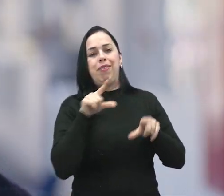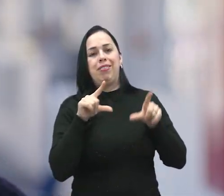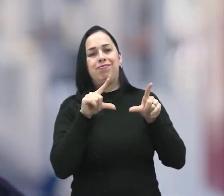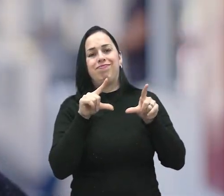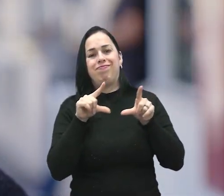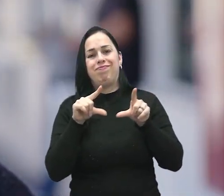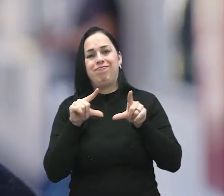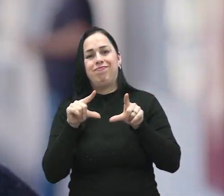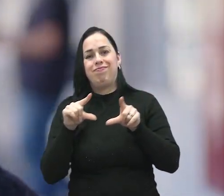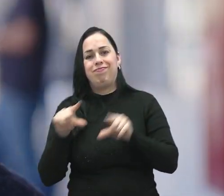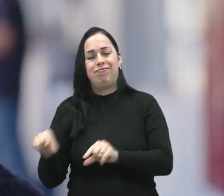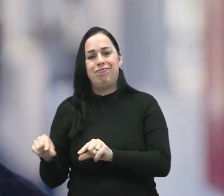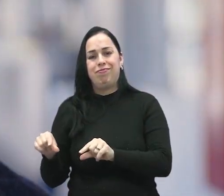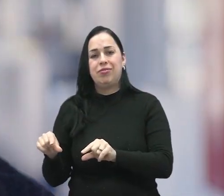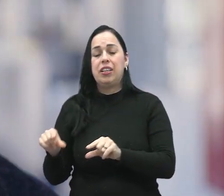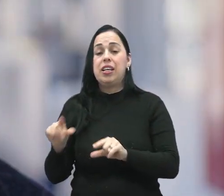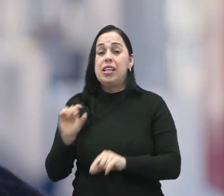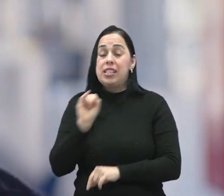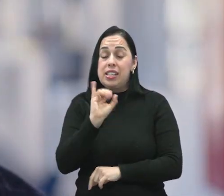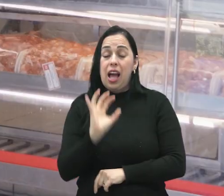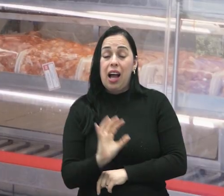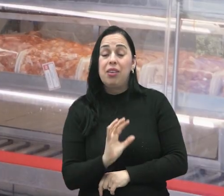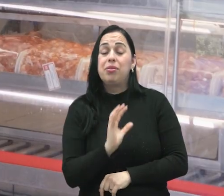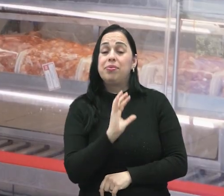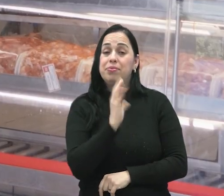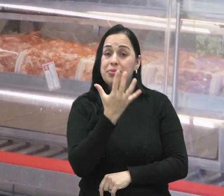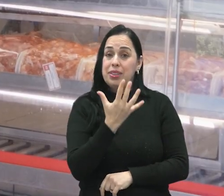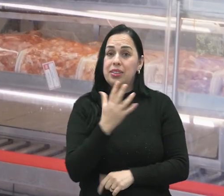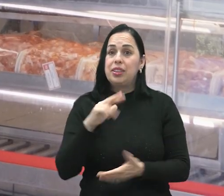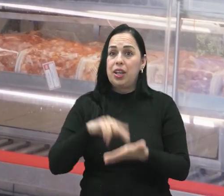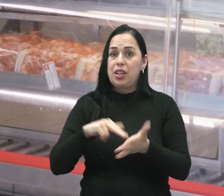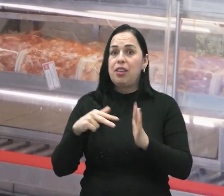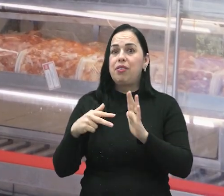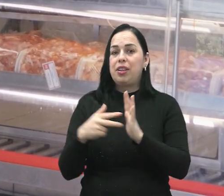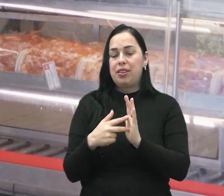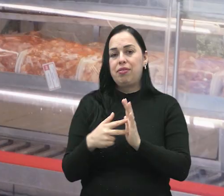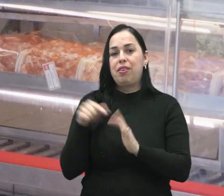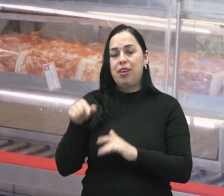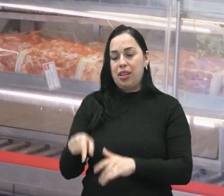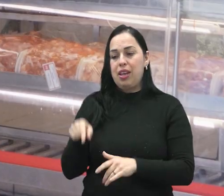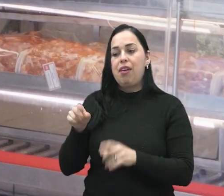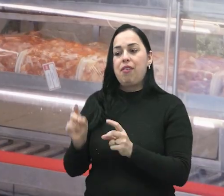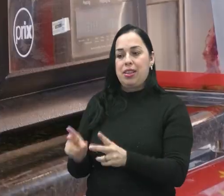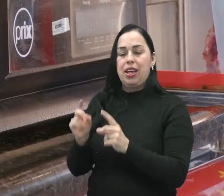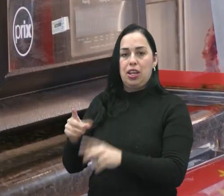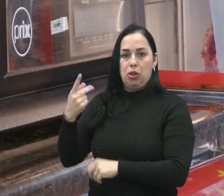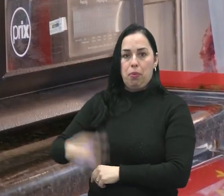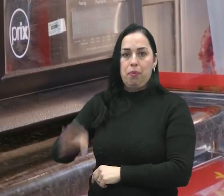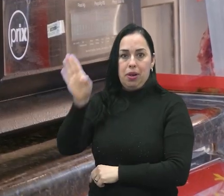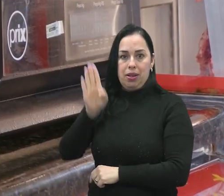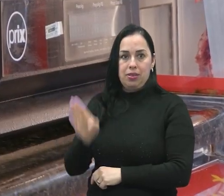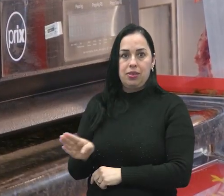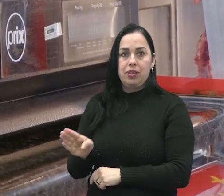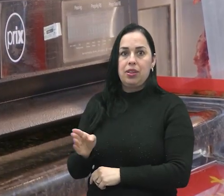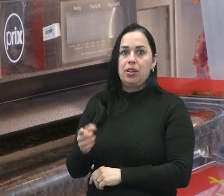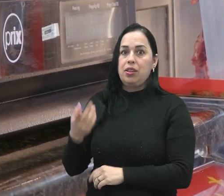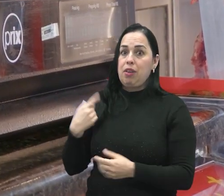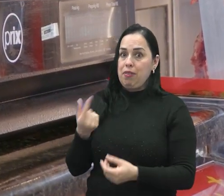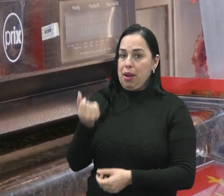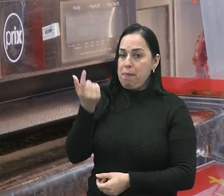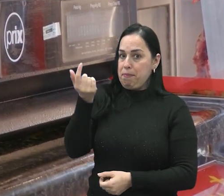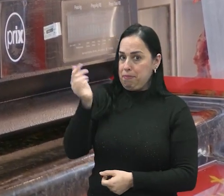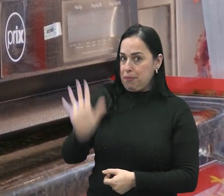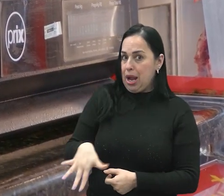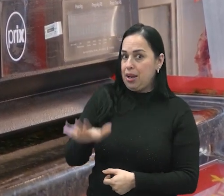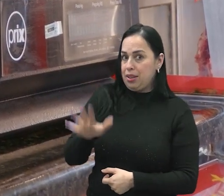partir deste mês. Se isso acontecer, quer dizer que vai sobrar carne no Brasil e os preços vão baixar,